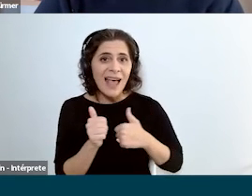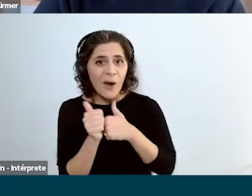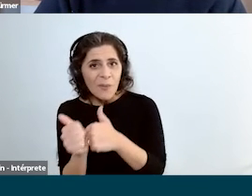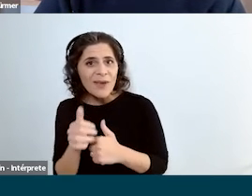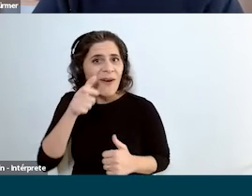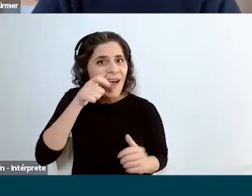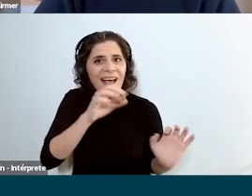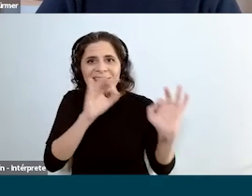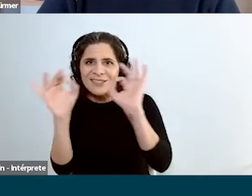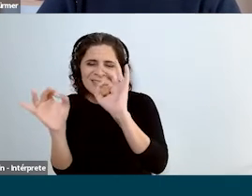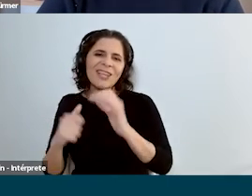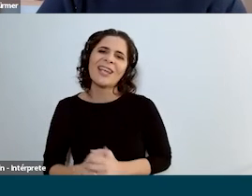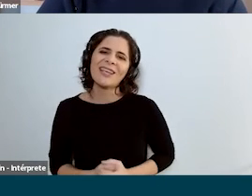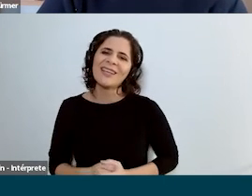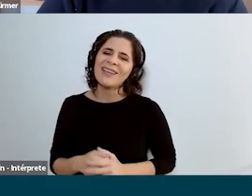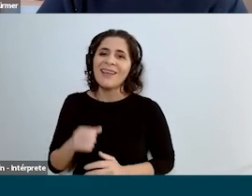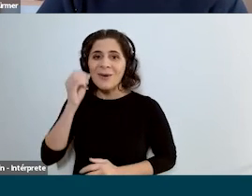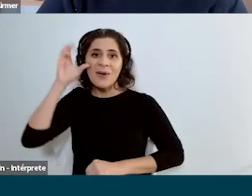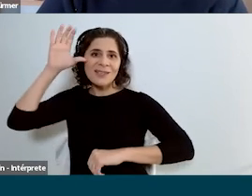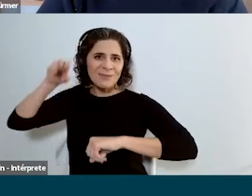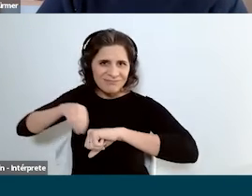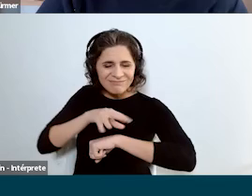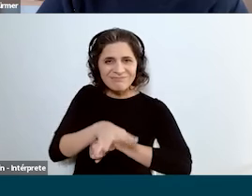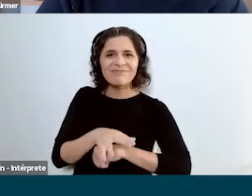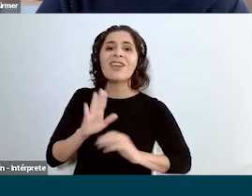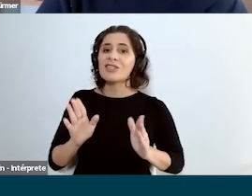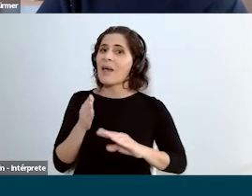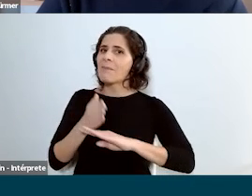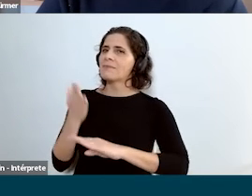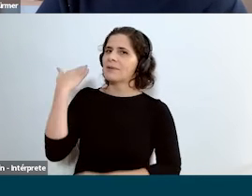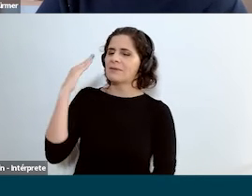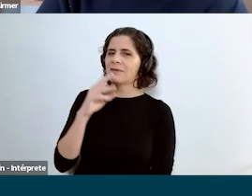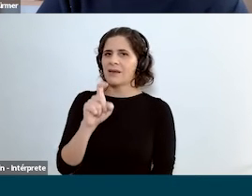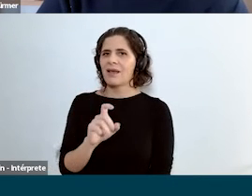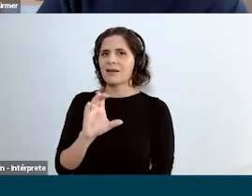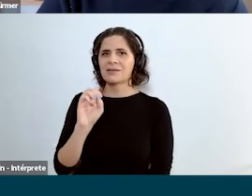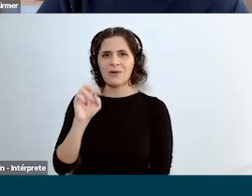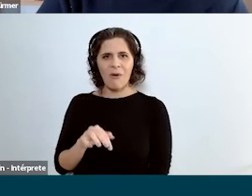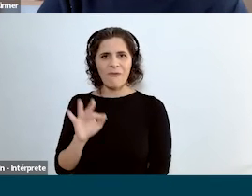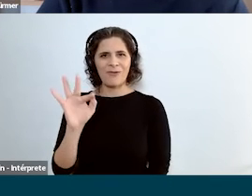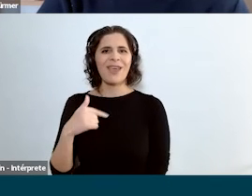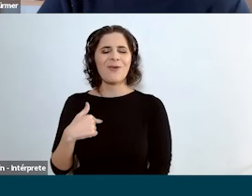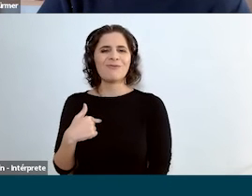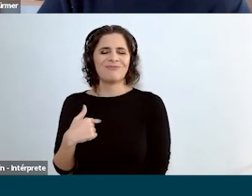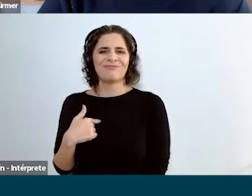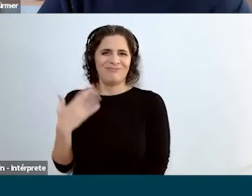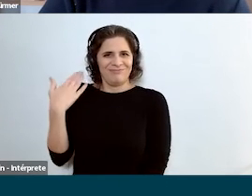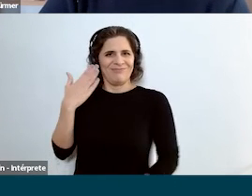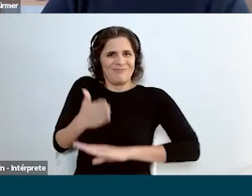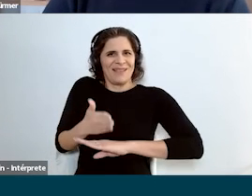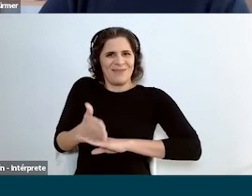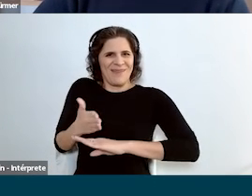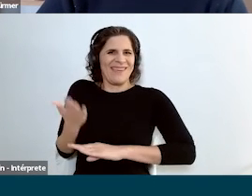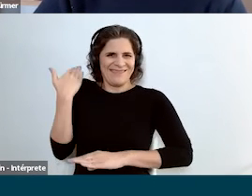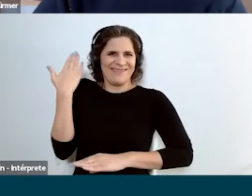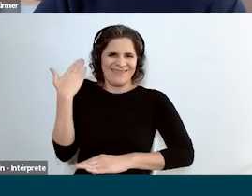terem acompanhado. Foi muito bom ter a oportunidade de estar aqui compartilhando esse conhecimento com vocês. Já participei da XConf como